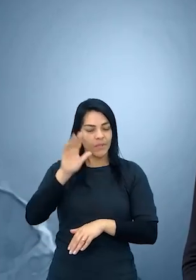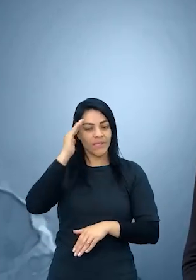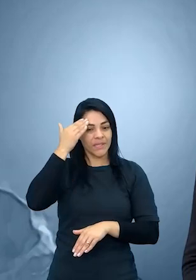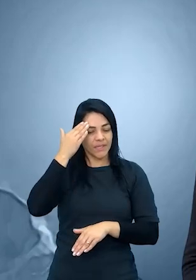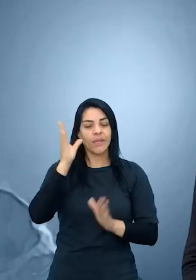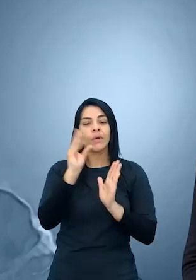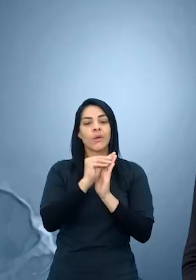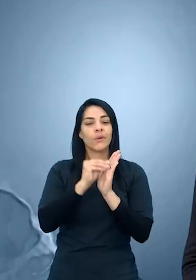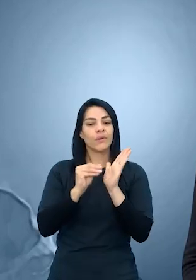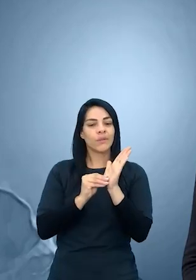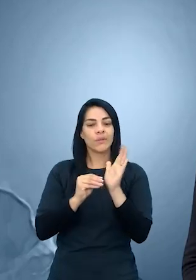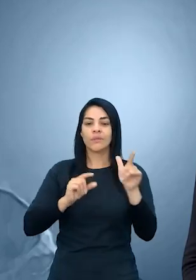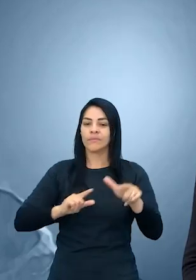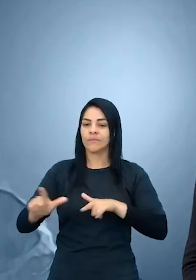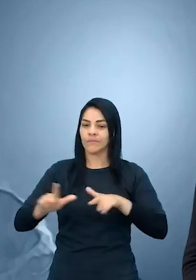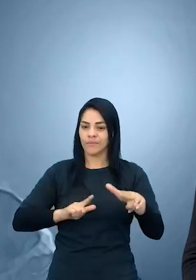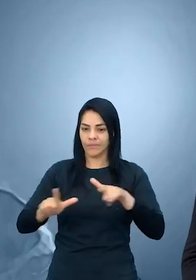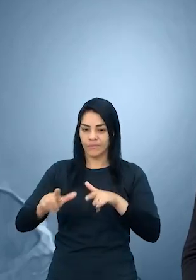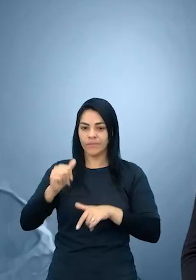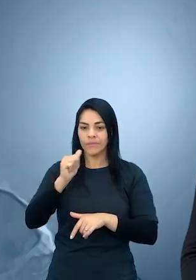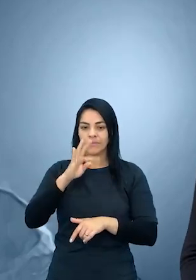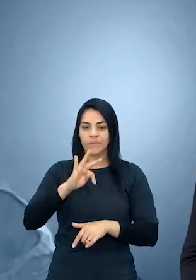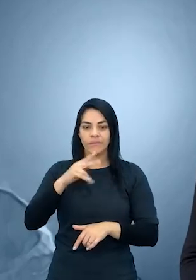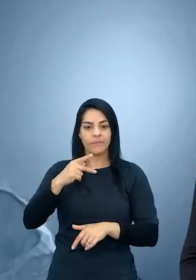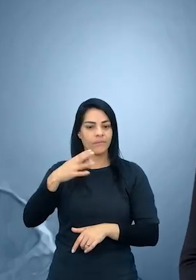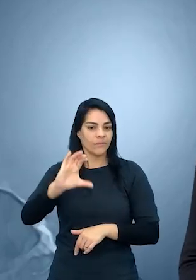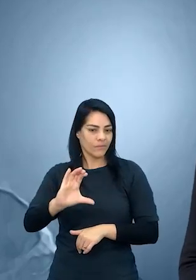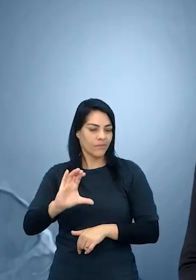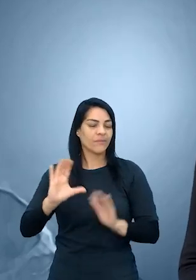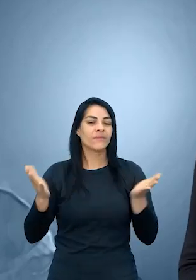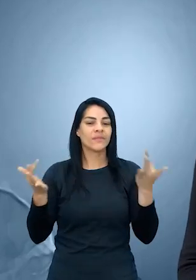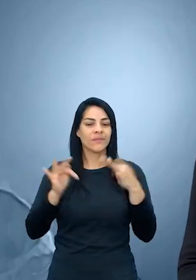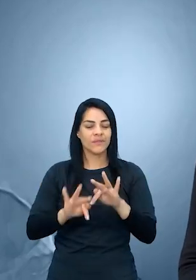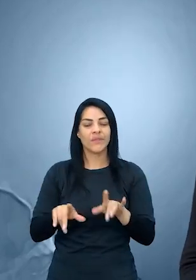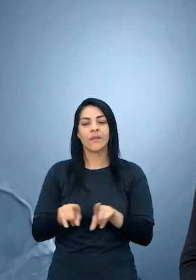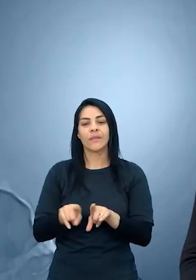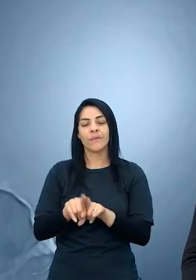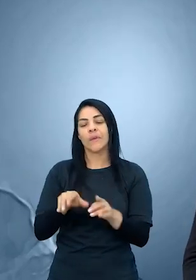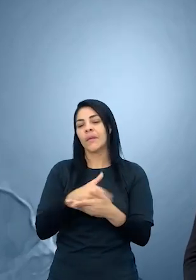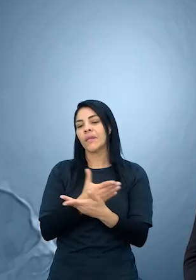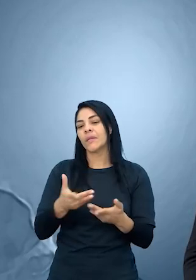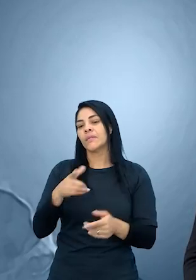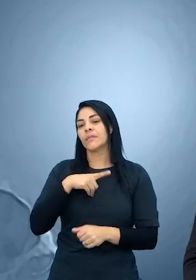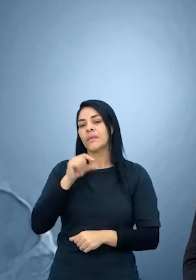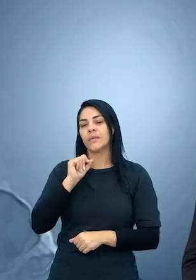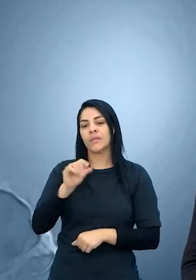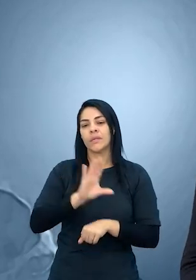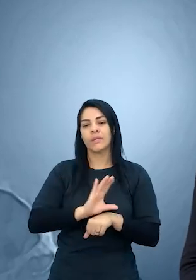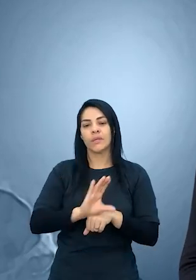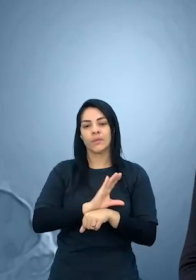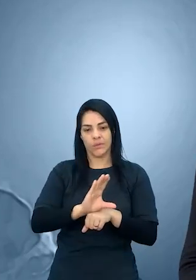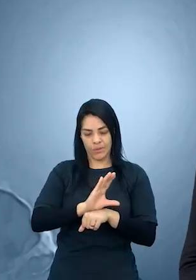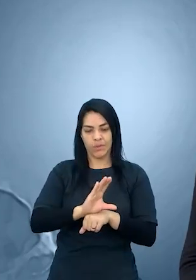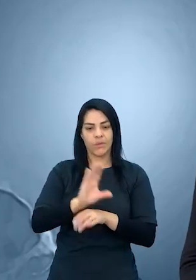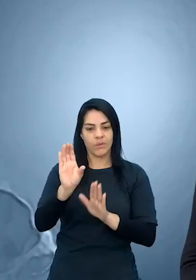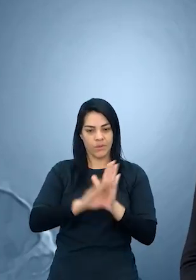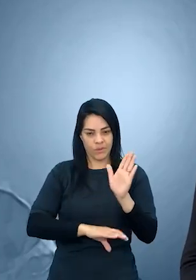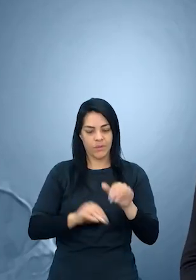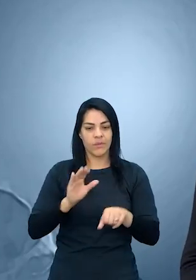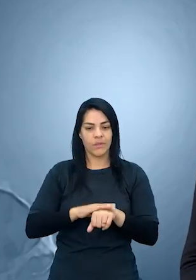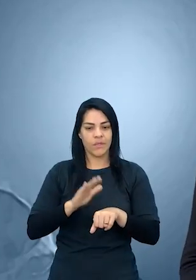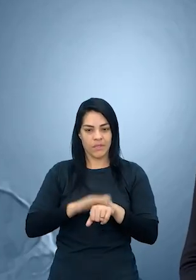trabalhado nesse ATPC. E ao final também temos aí o curso do currículo em ação de